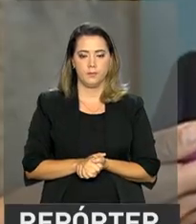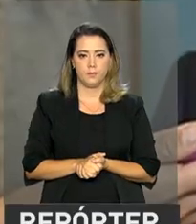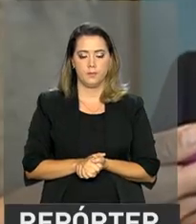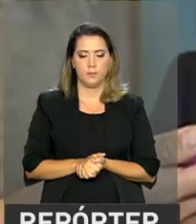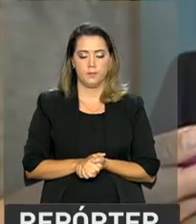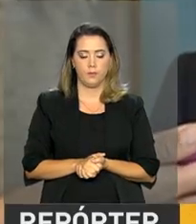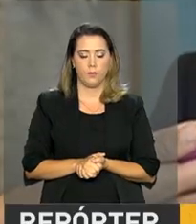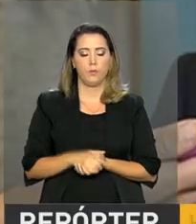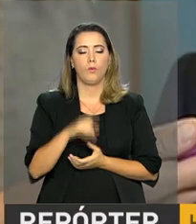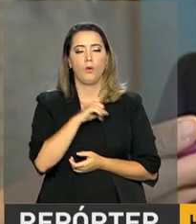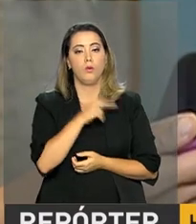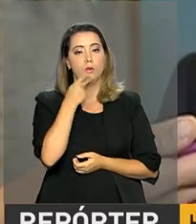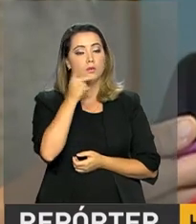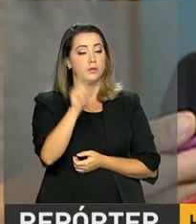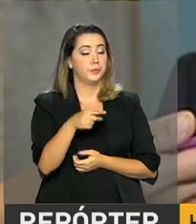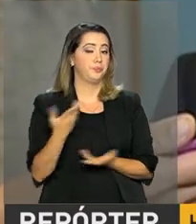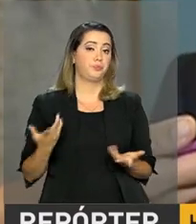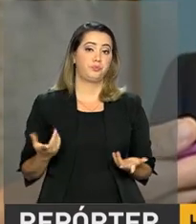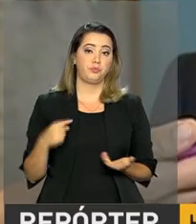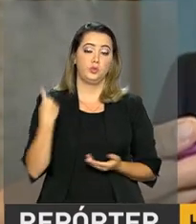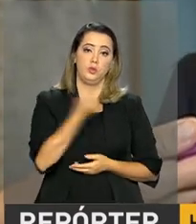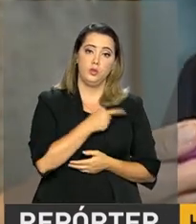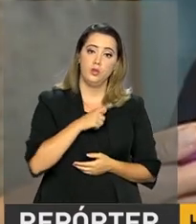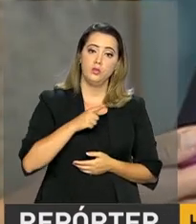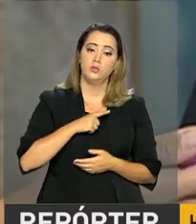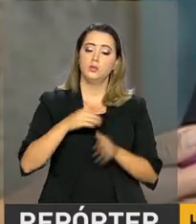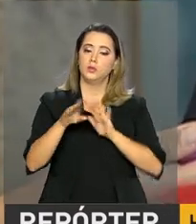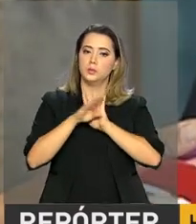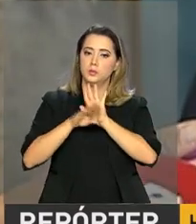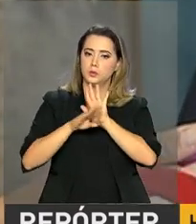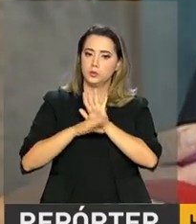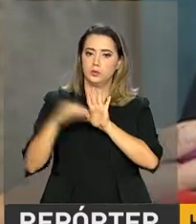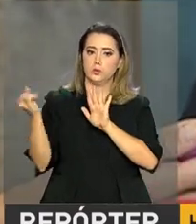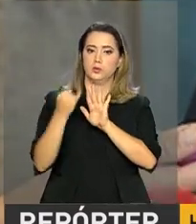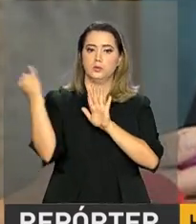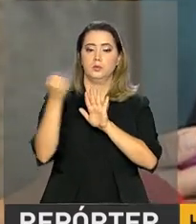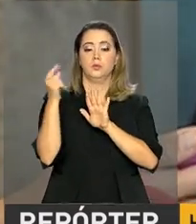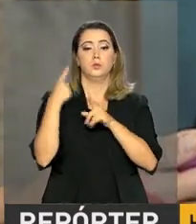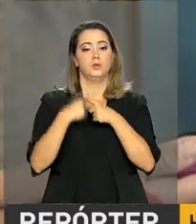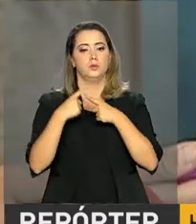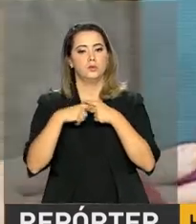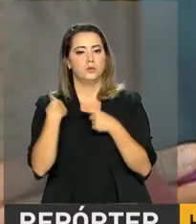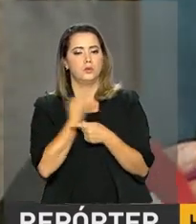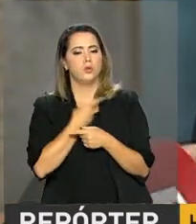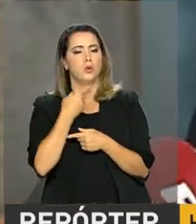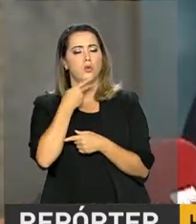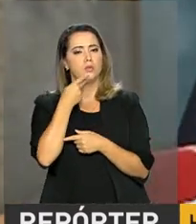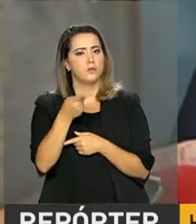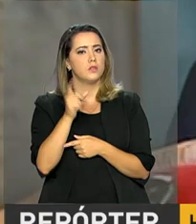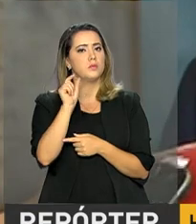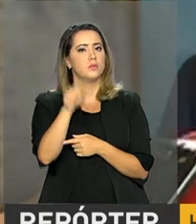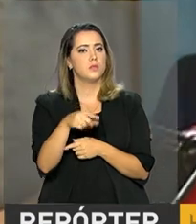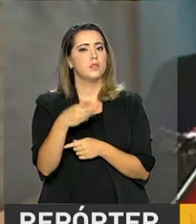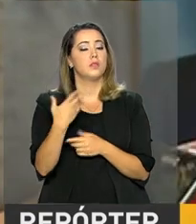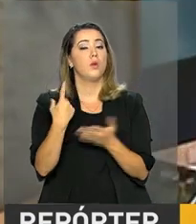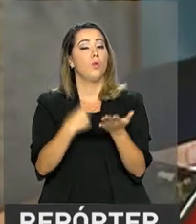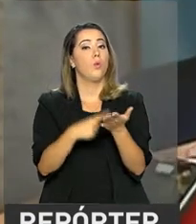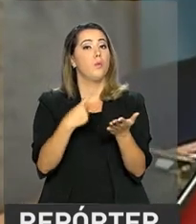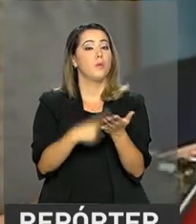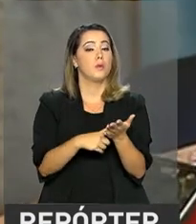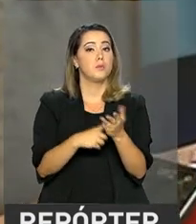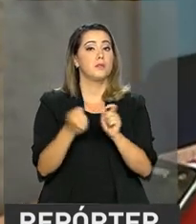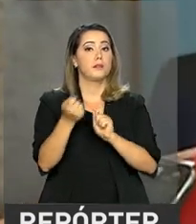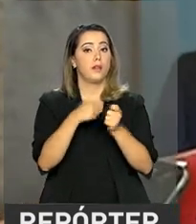Nós temos aí alguns projetos também muito importantes do que nós chamamos de agenda